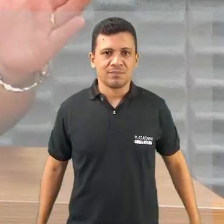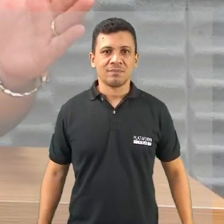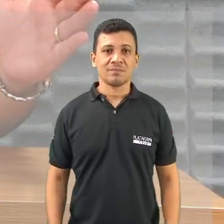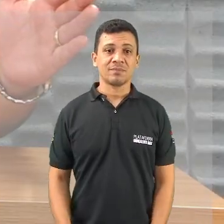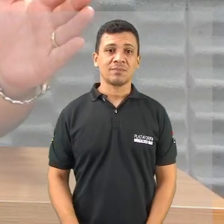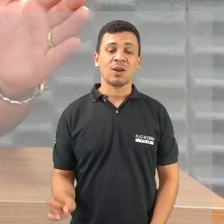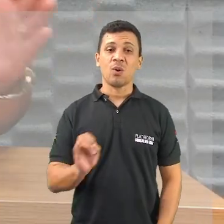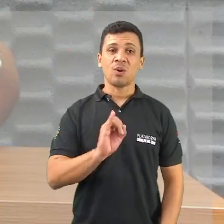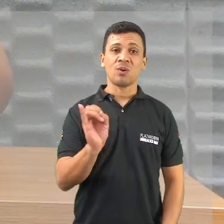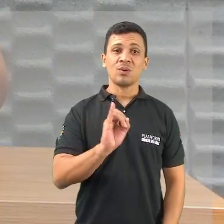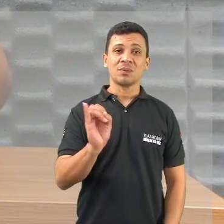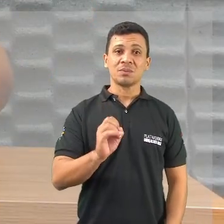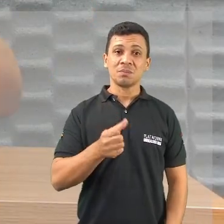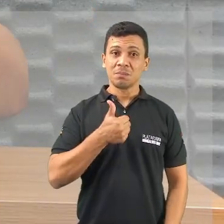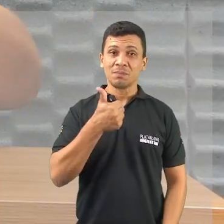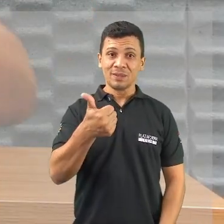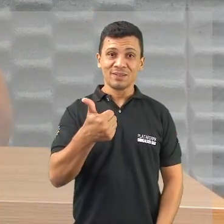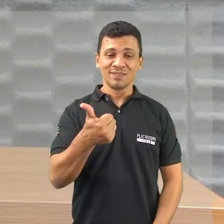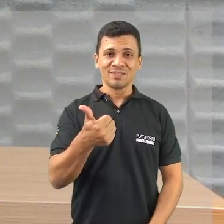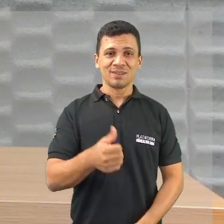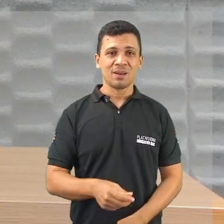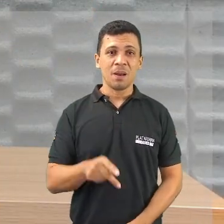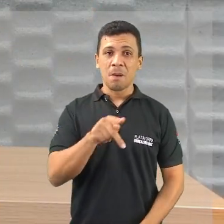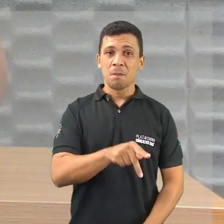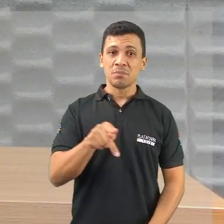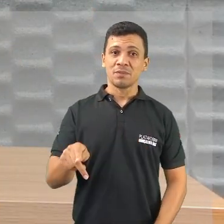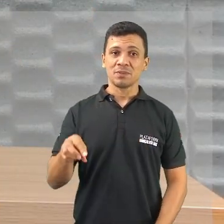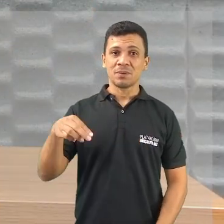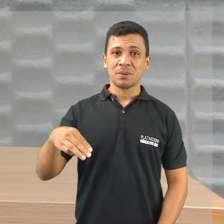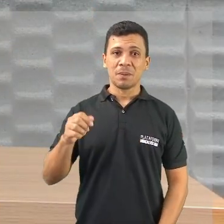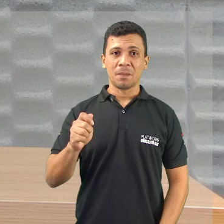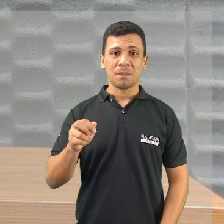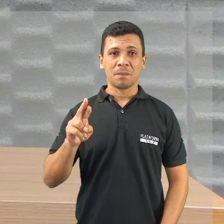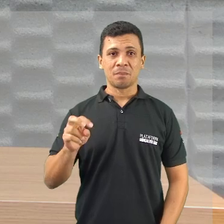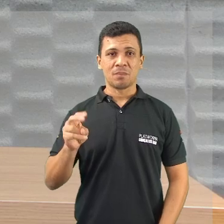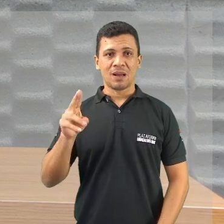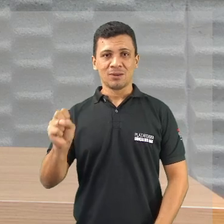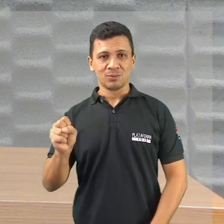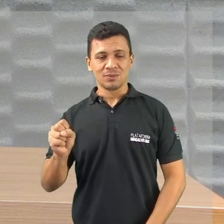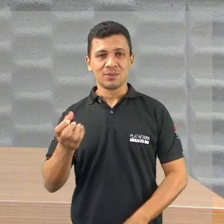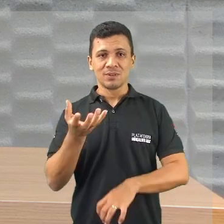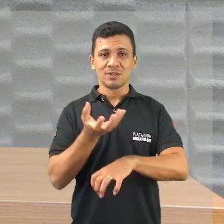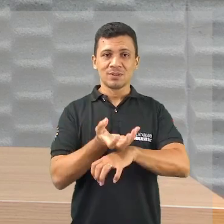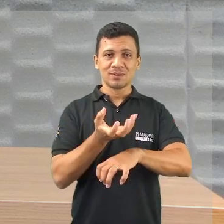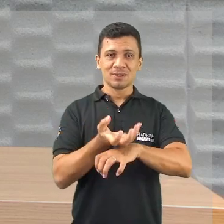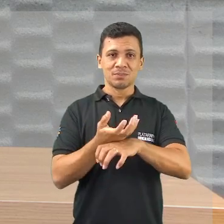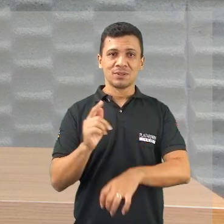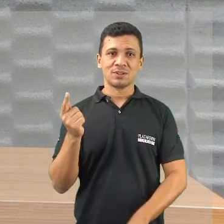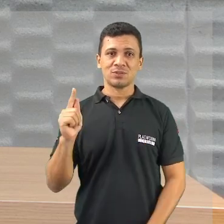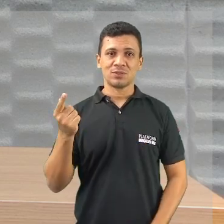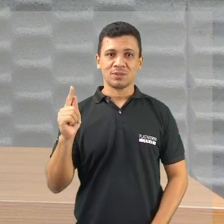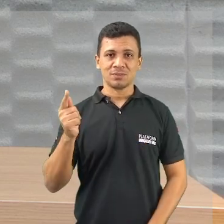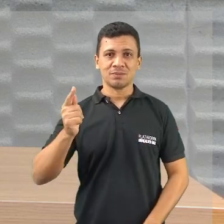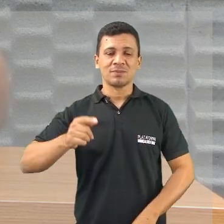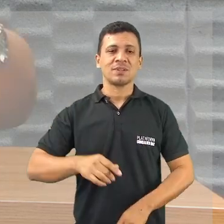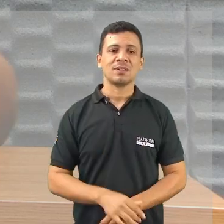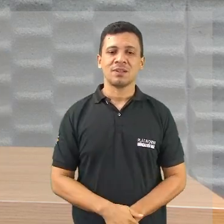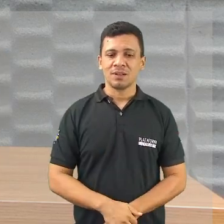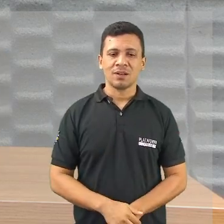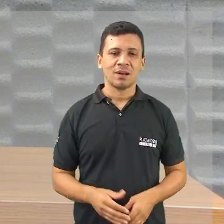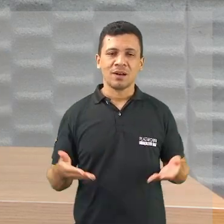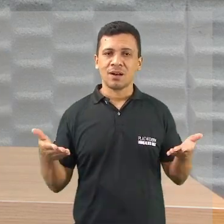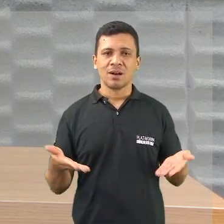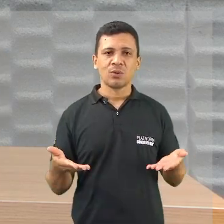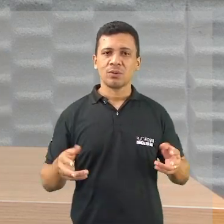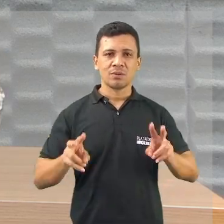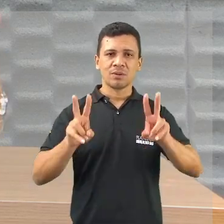Salve, salve, galerinha! Tudo tranquilo? Professor Marcos Vinícius na área, professor de Geografia, para dar continuidade ao nosso estudo aí. Agora a gente está